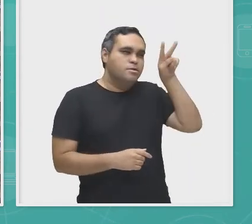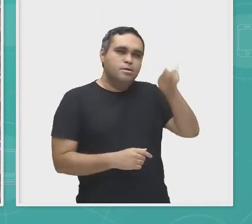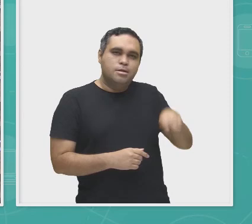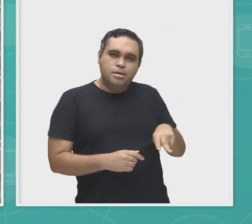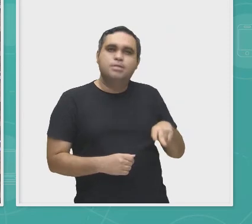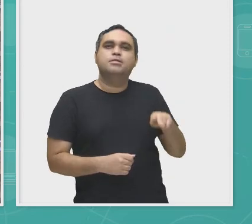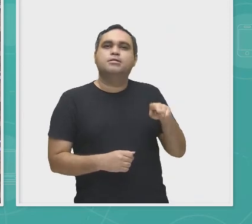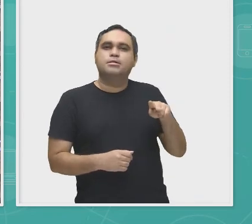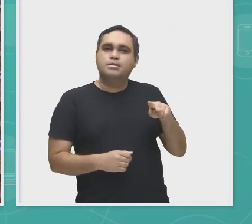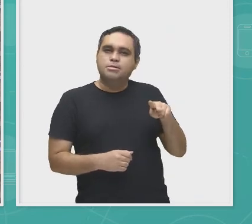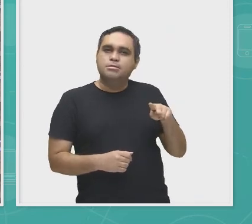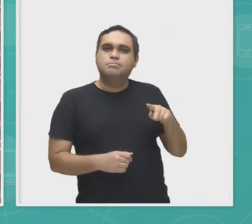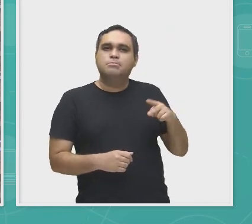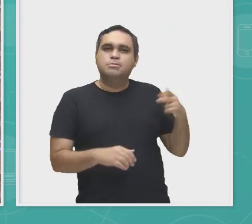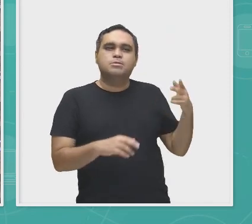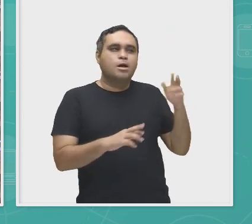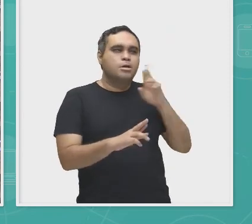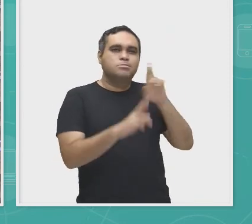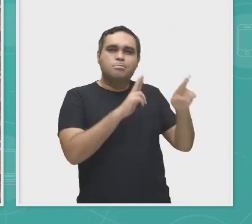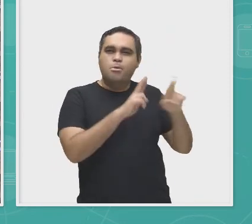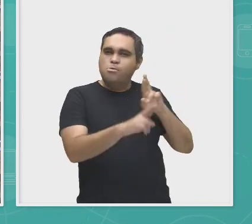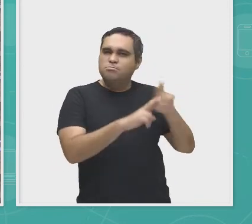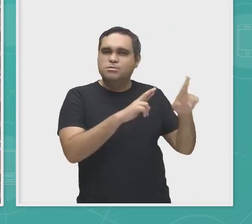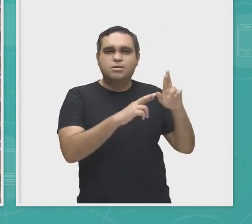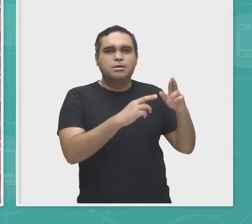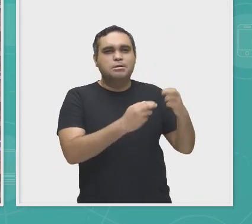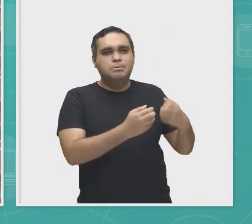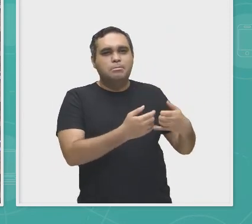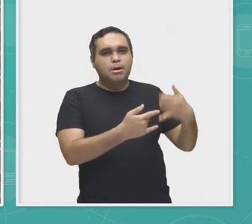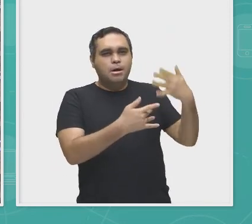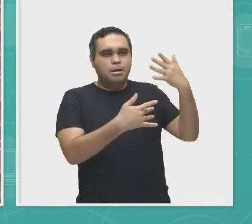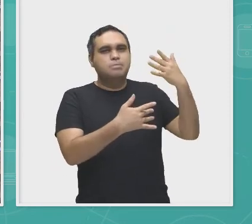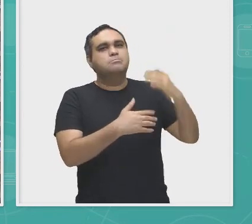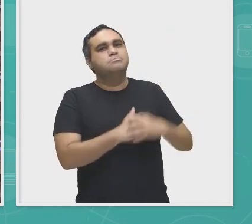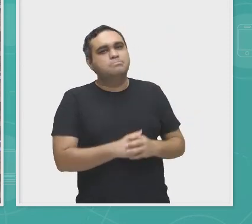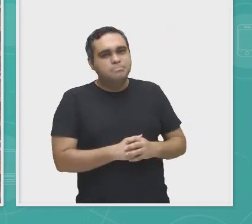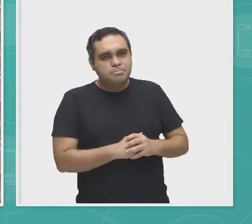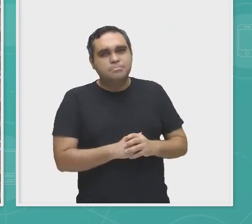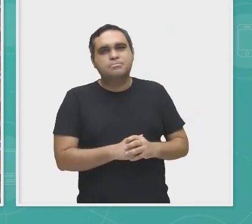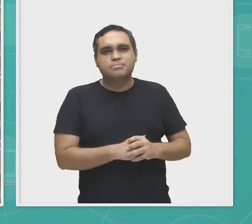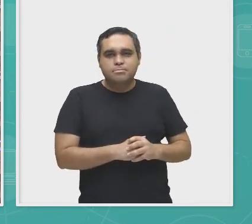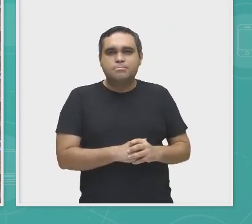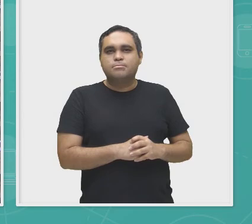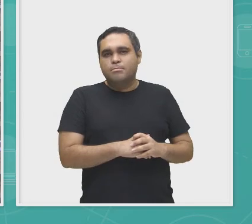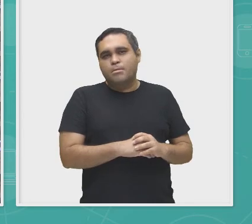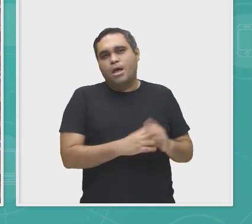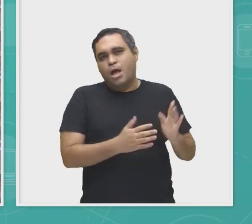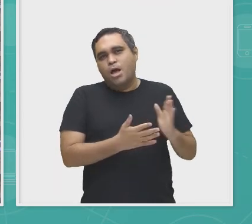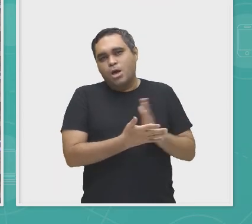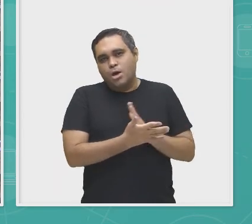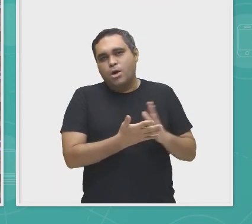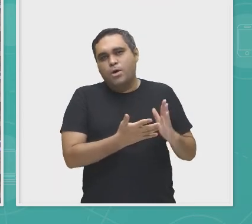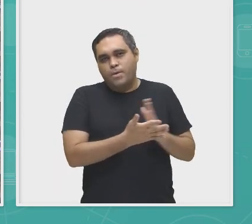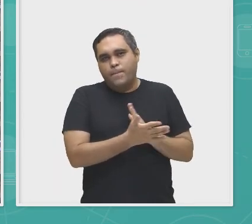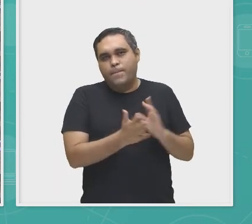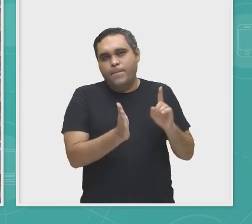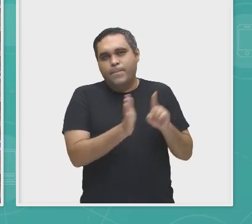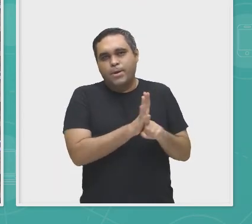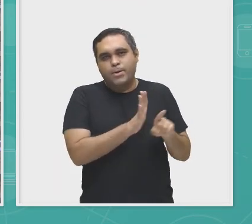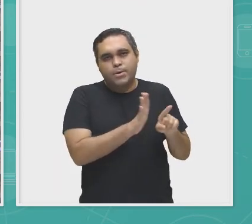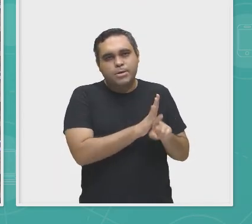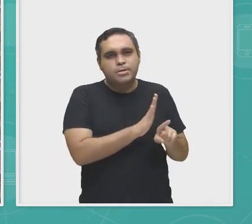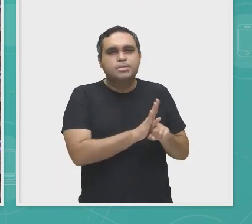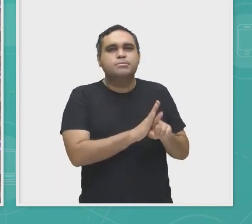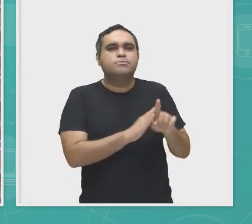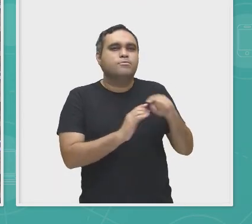de vocês pelo chat, pessoal participando aqui massivamente, né? As duas questões, teve umas questões aí que o pessoal